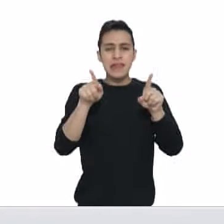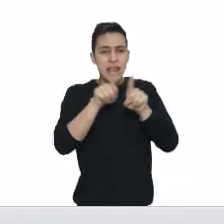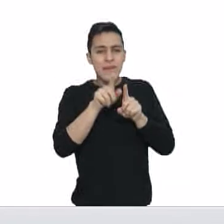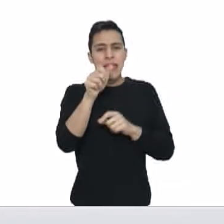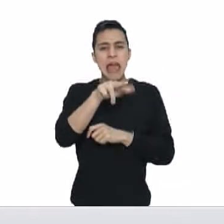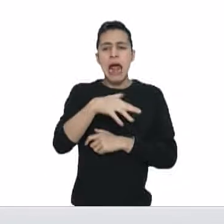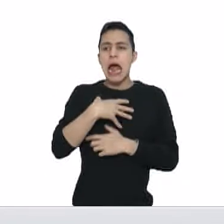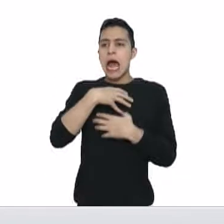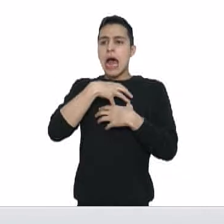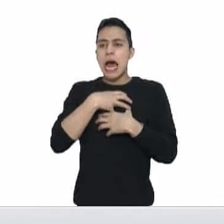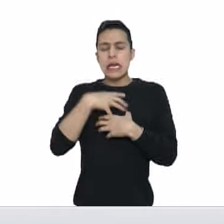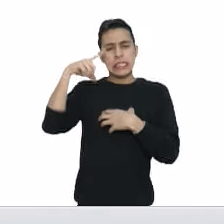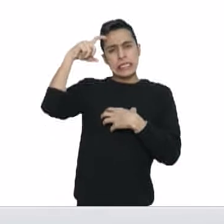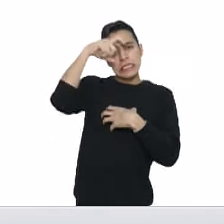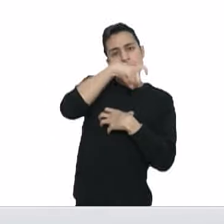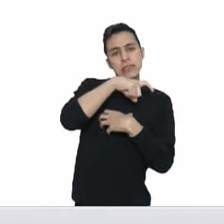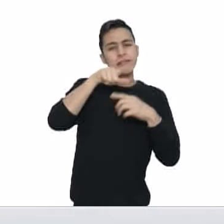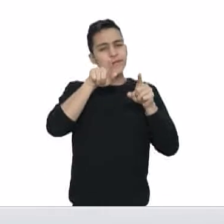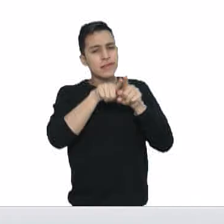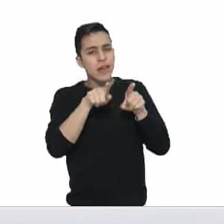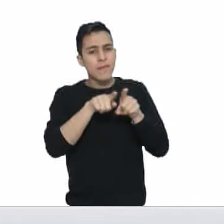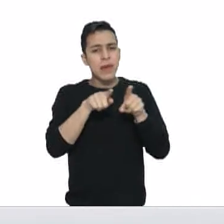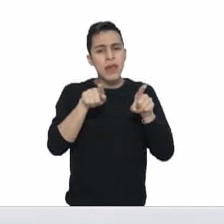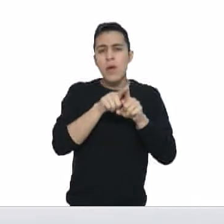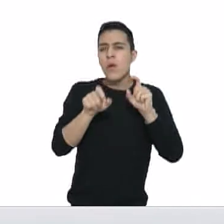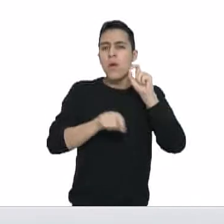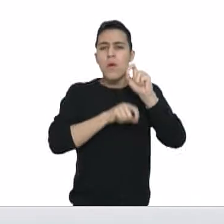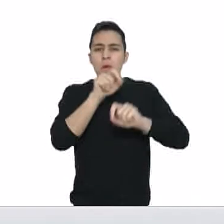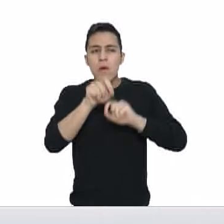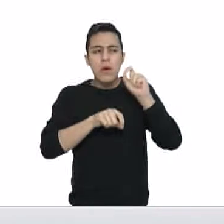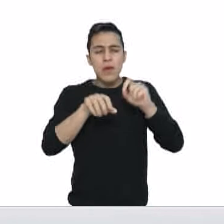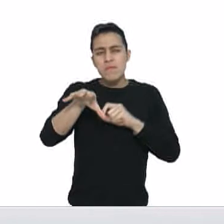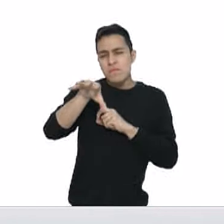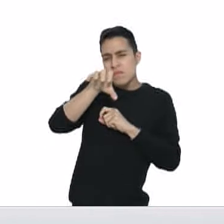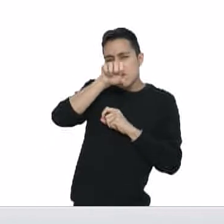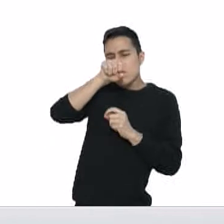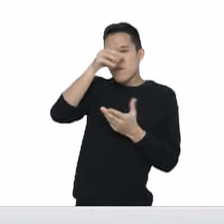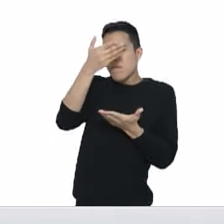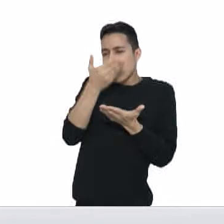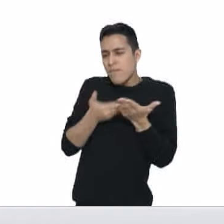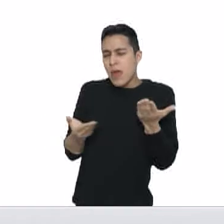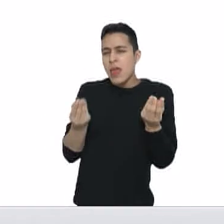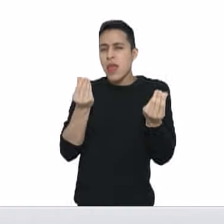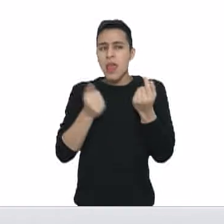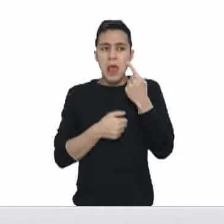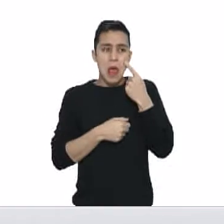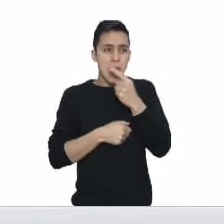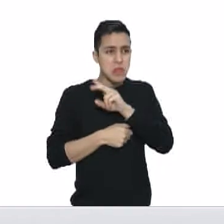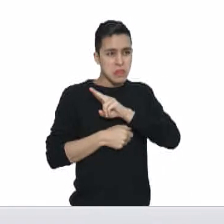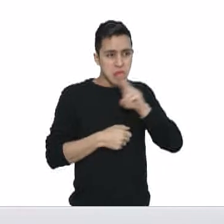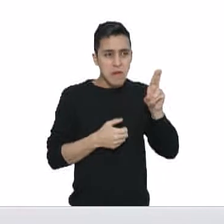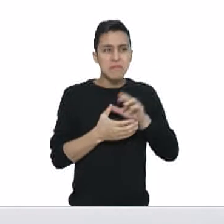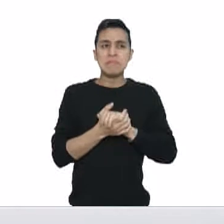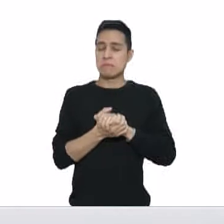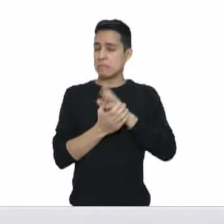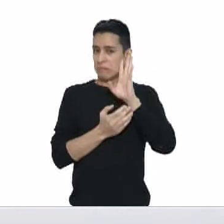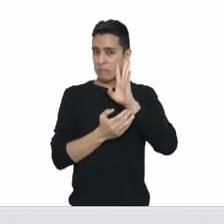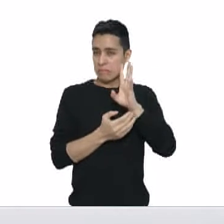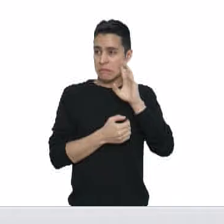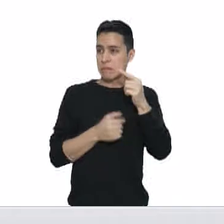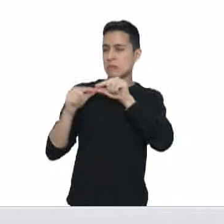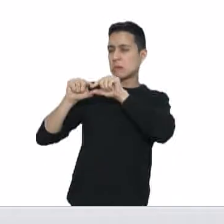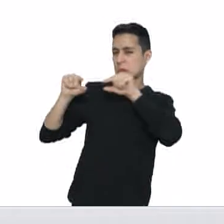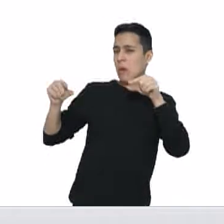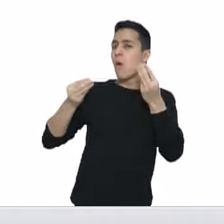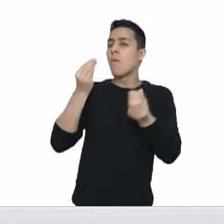para respirar, perda do olfato, que tem um nome muito chique, ó, asnomia. Legal, né?